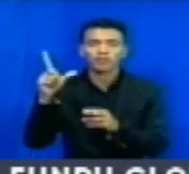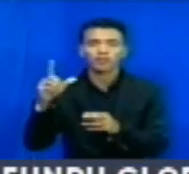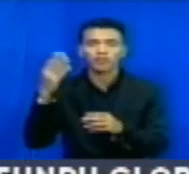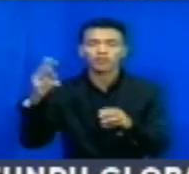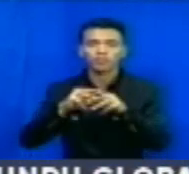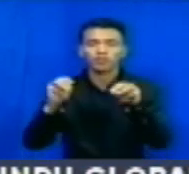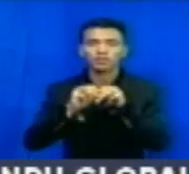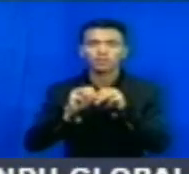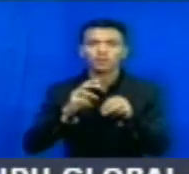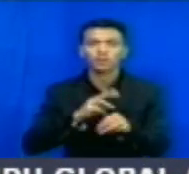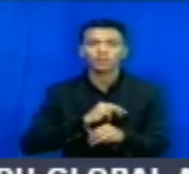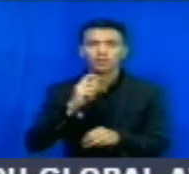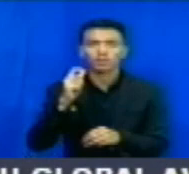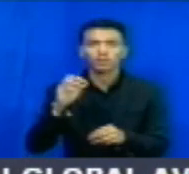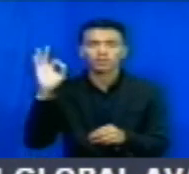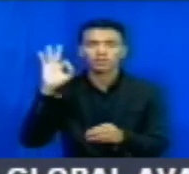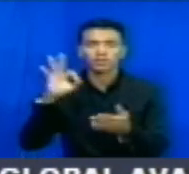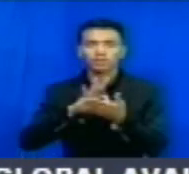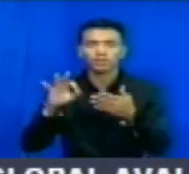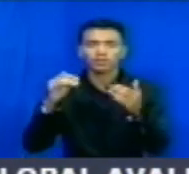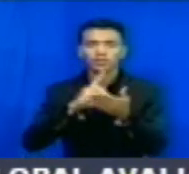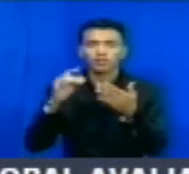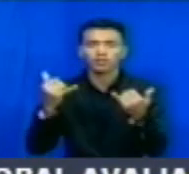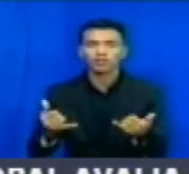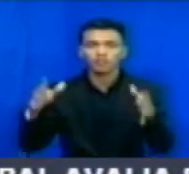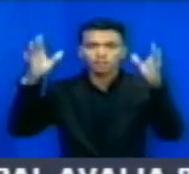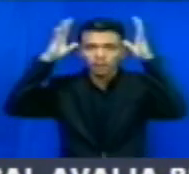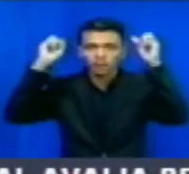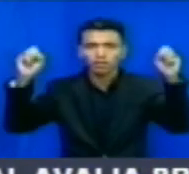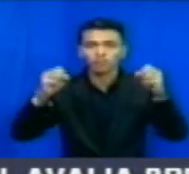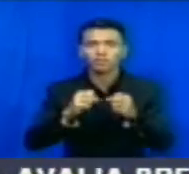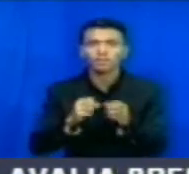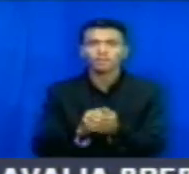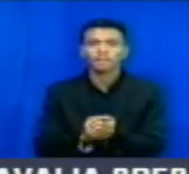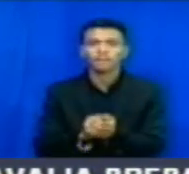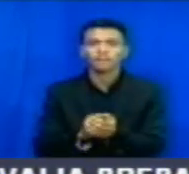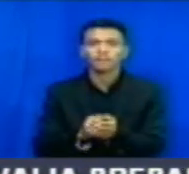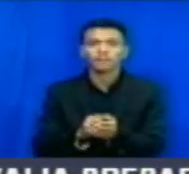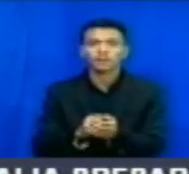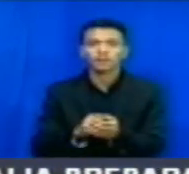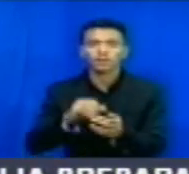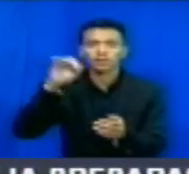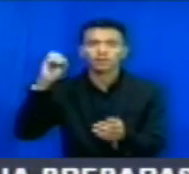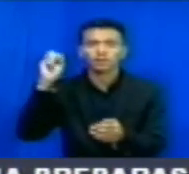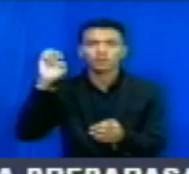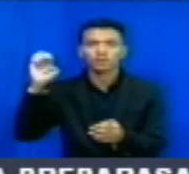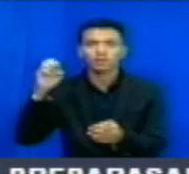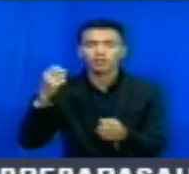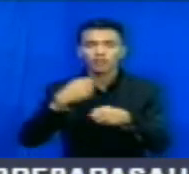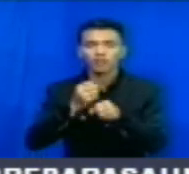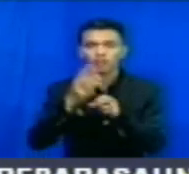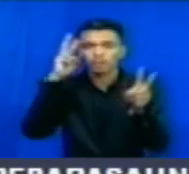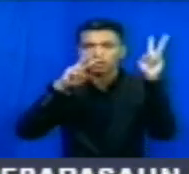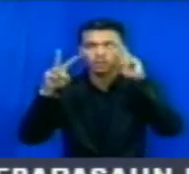Manatuto. Sexta-feira semana, né? Presidente da administração RTT Pezo Zebelo Taraleu halo visita